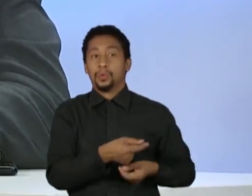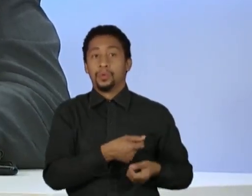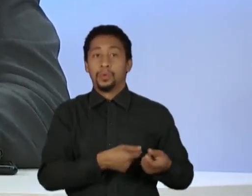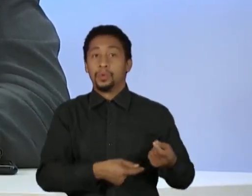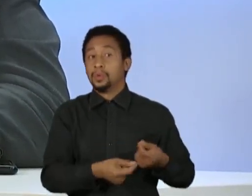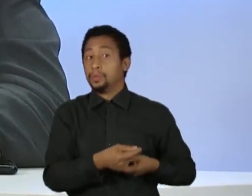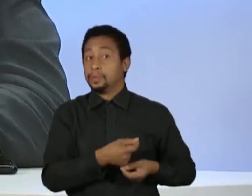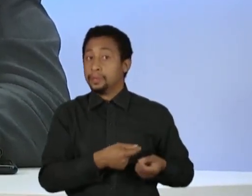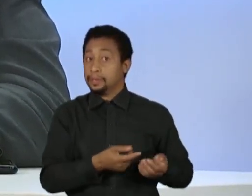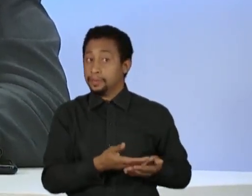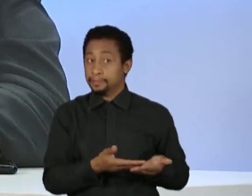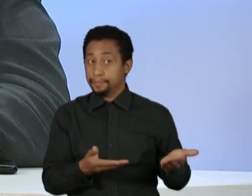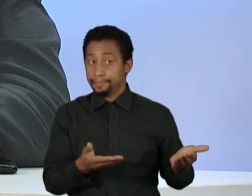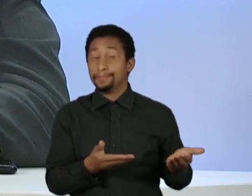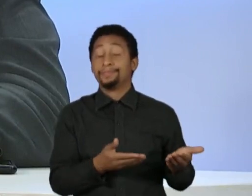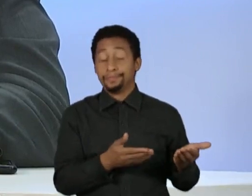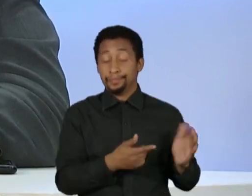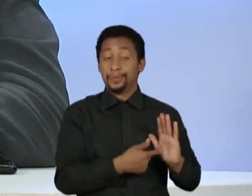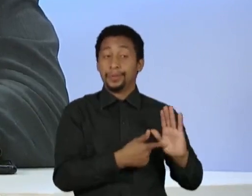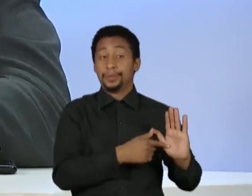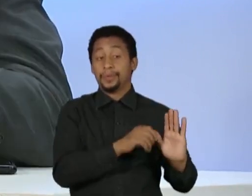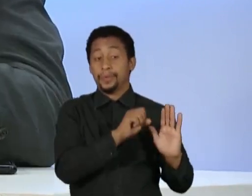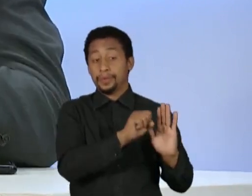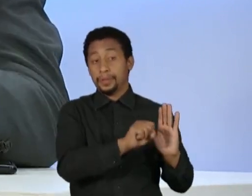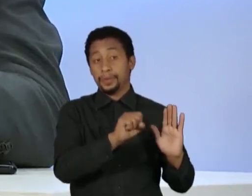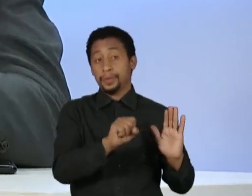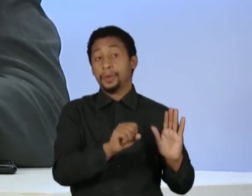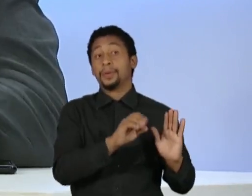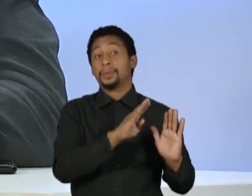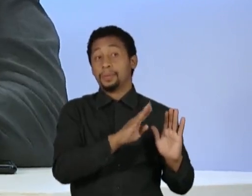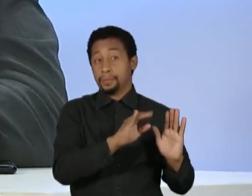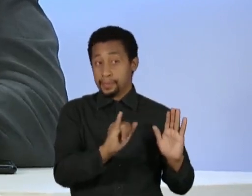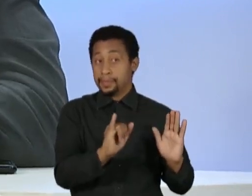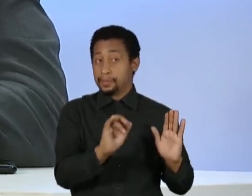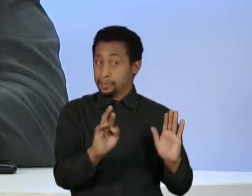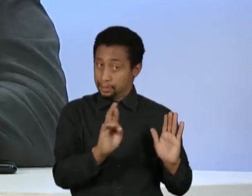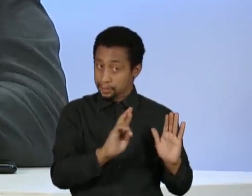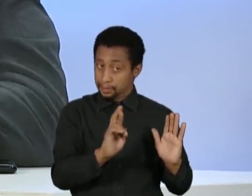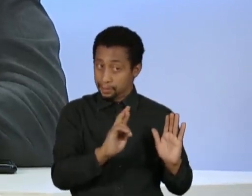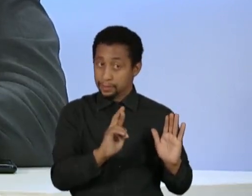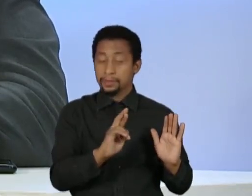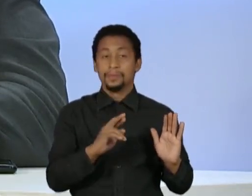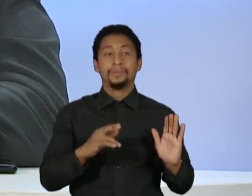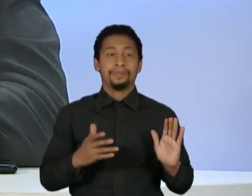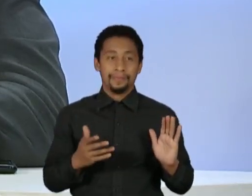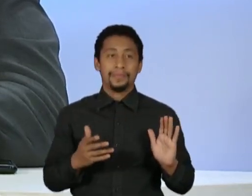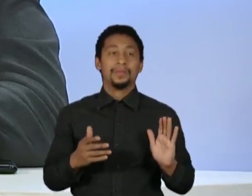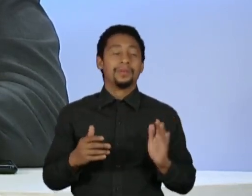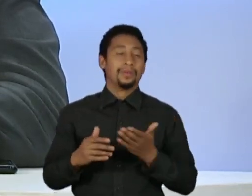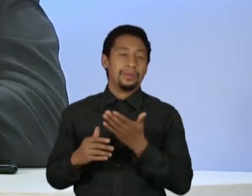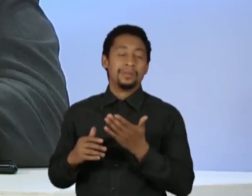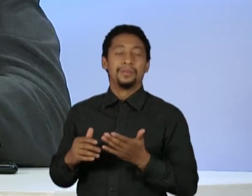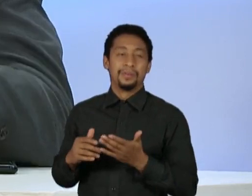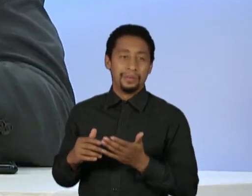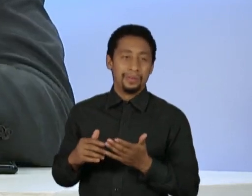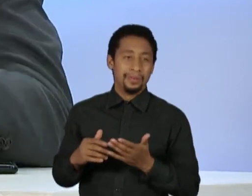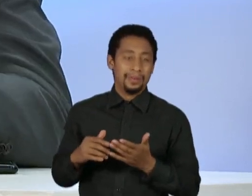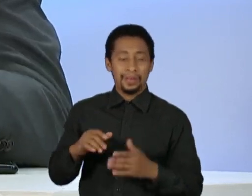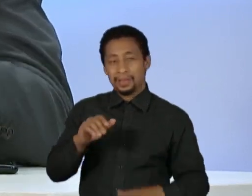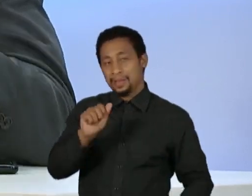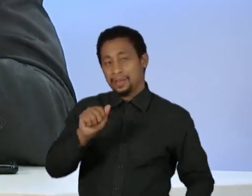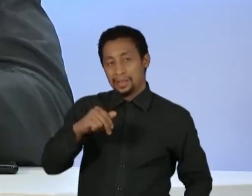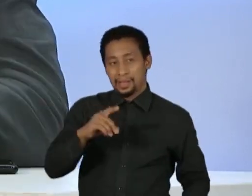de perto envolvendo 88 bilhões de reais Ministro André Mendonça deu uma liminar